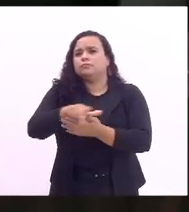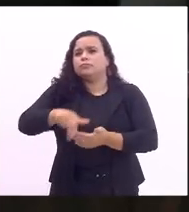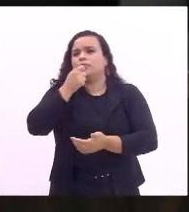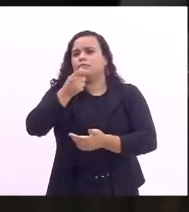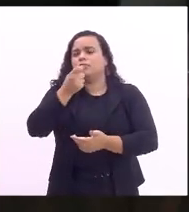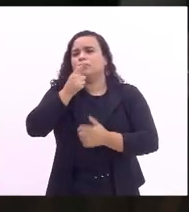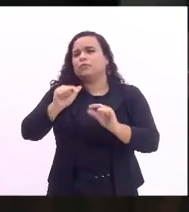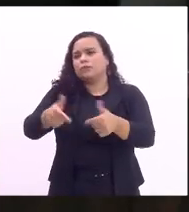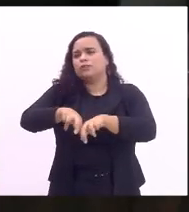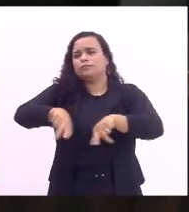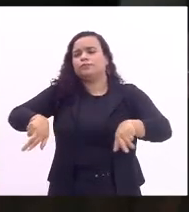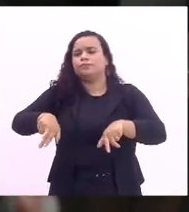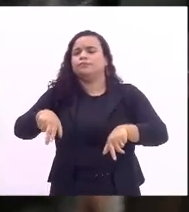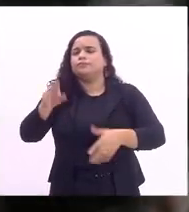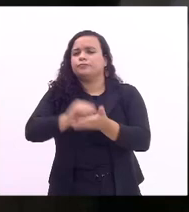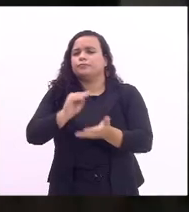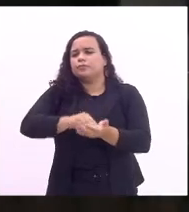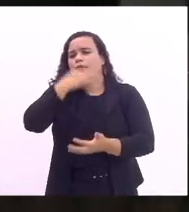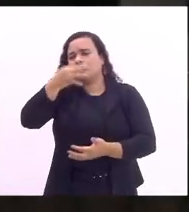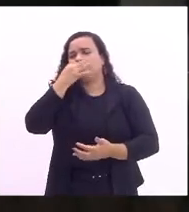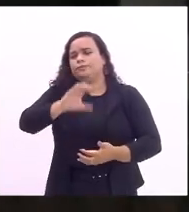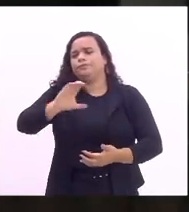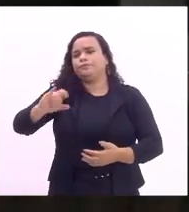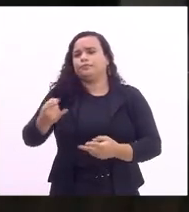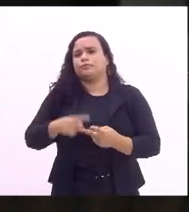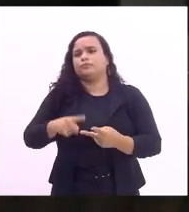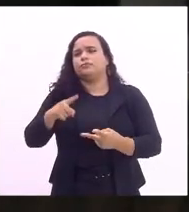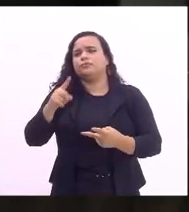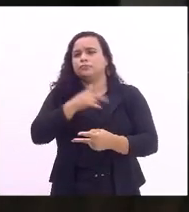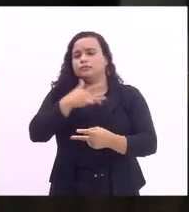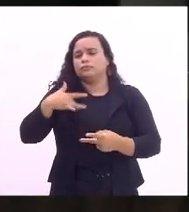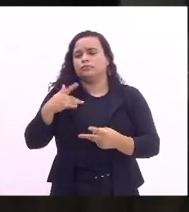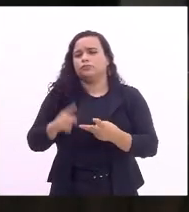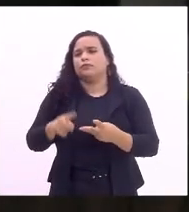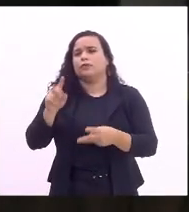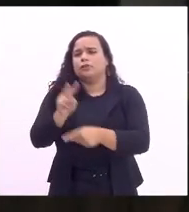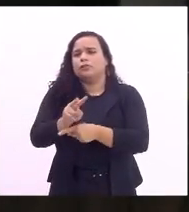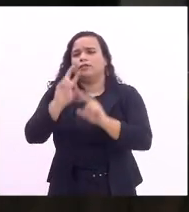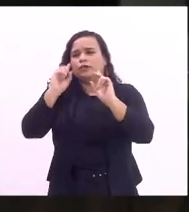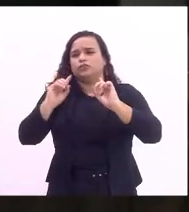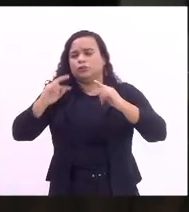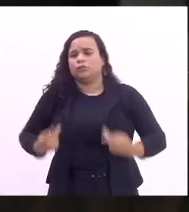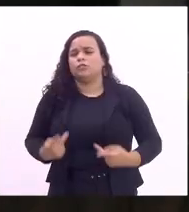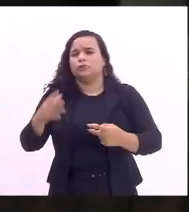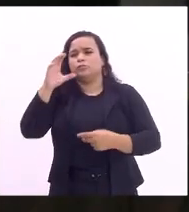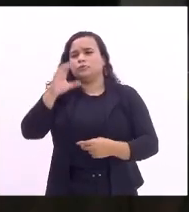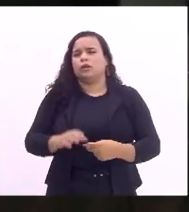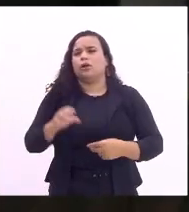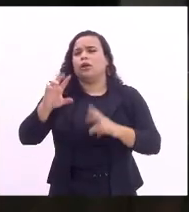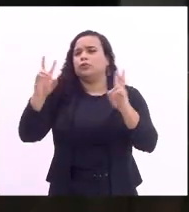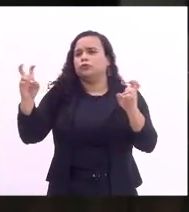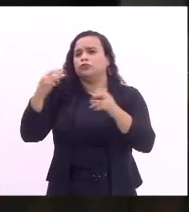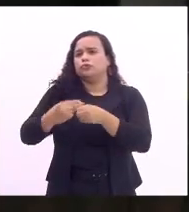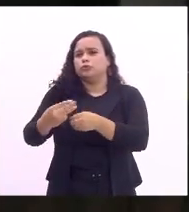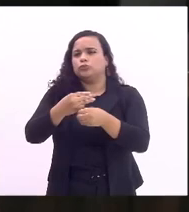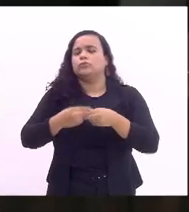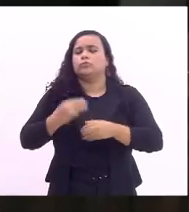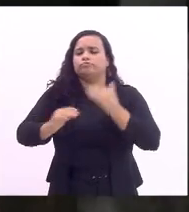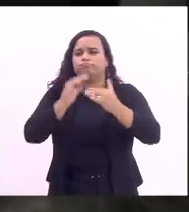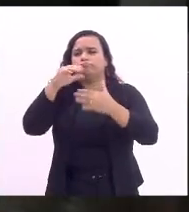Pendendo de pareceres das comissões de Constituição, Justiça, de Saúde, Defesa dos Direitos Humanos e Cidadania, de Assuntos Municipais, Desenvolvimento Regional e de